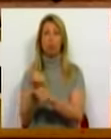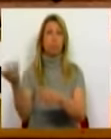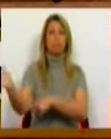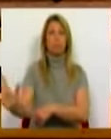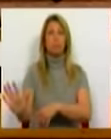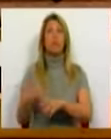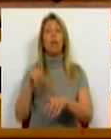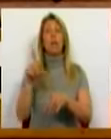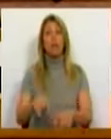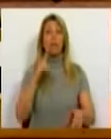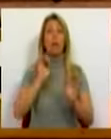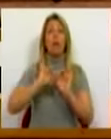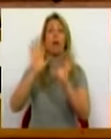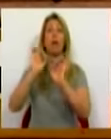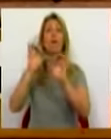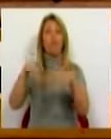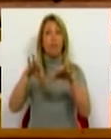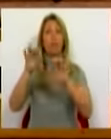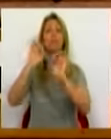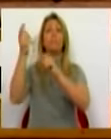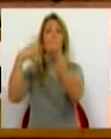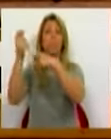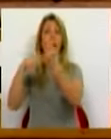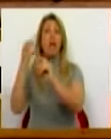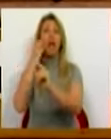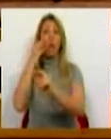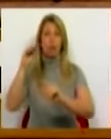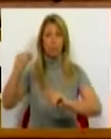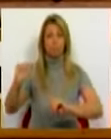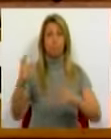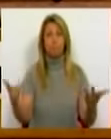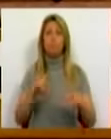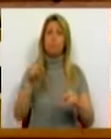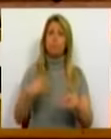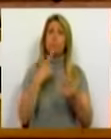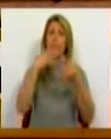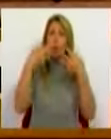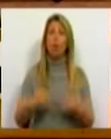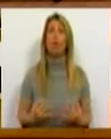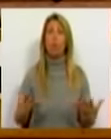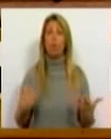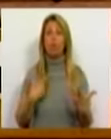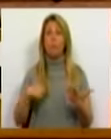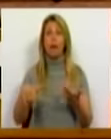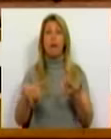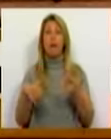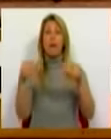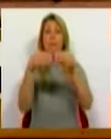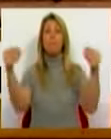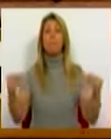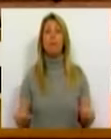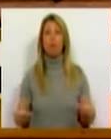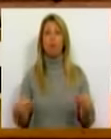das exportações para Angola. Veio também a confirmar-se que a Plataforma de Acompanhamento das Relações